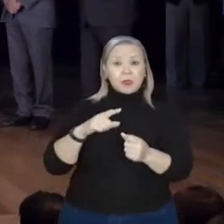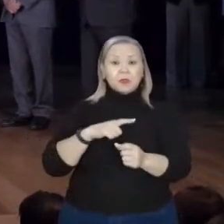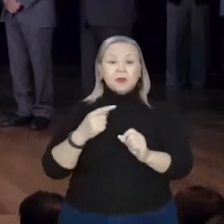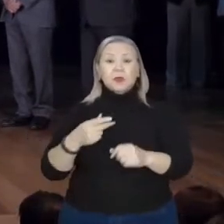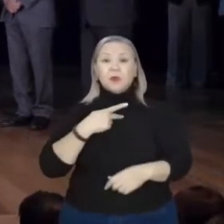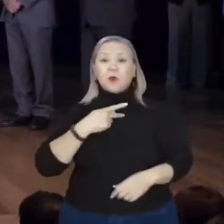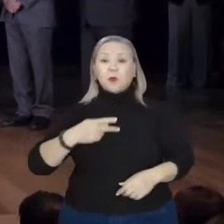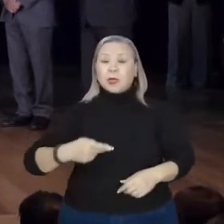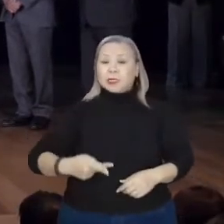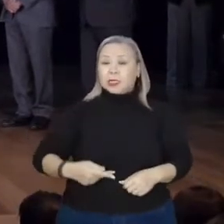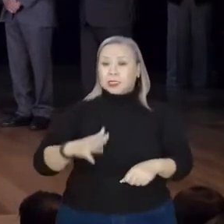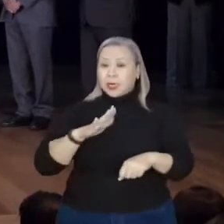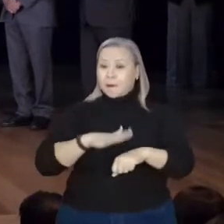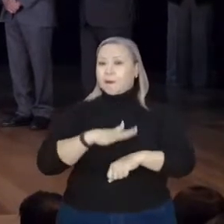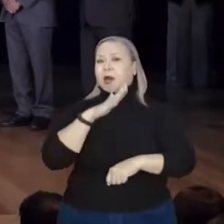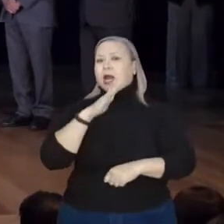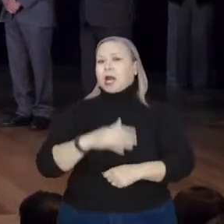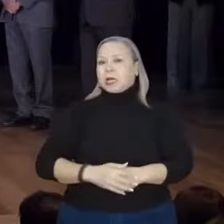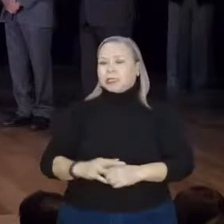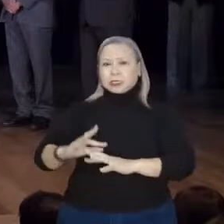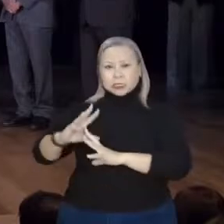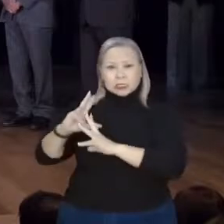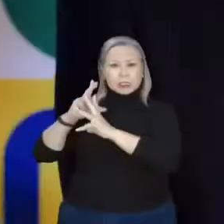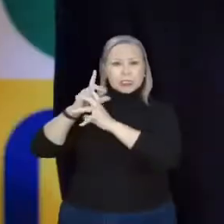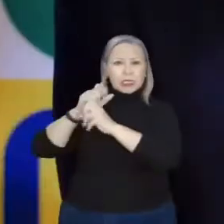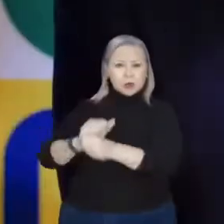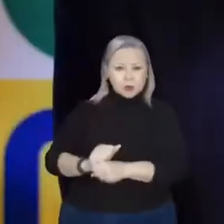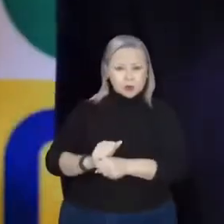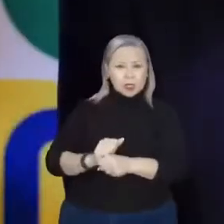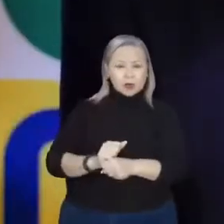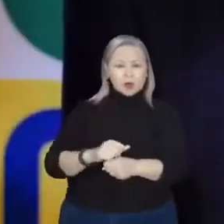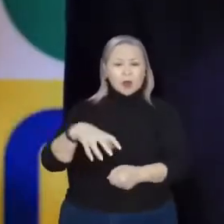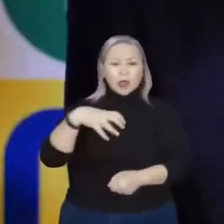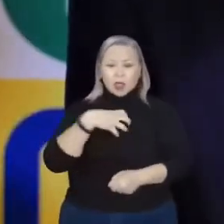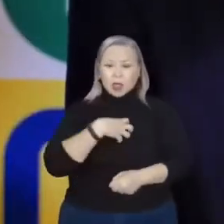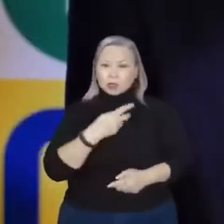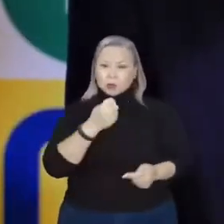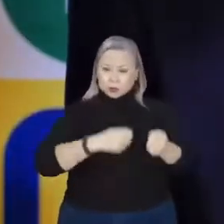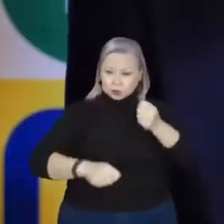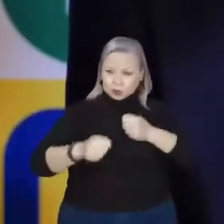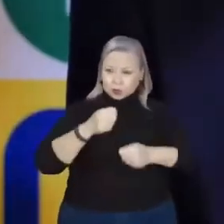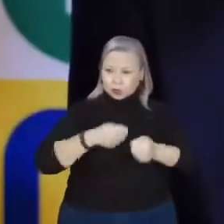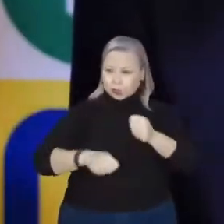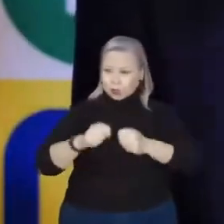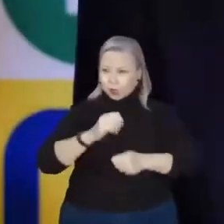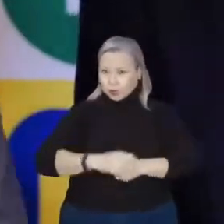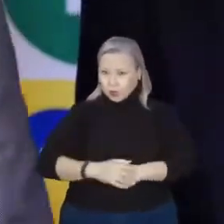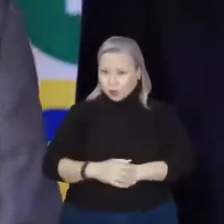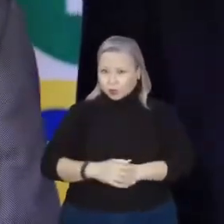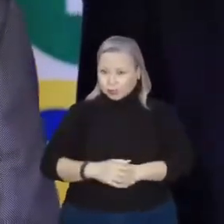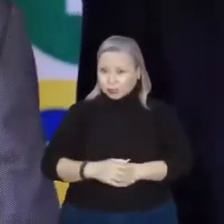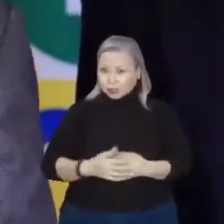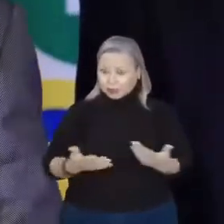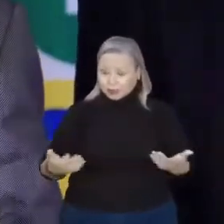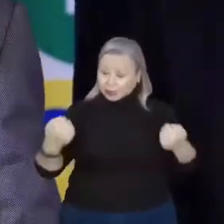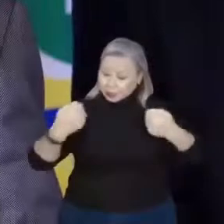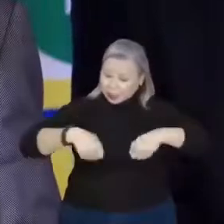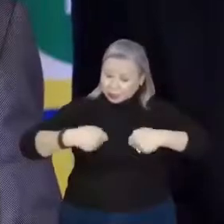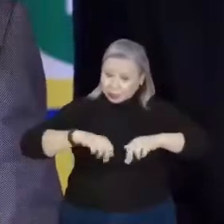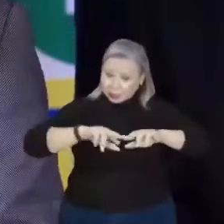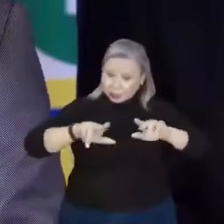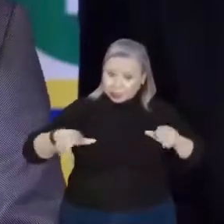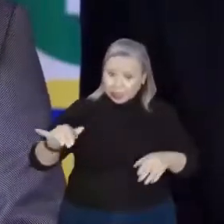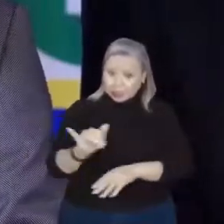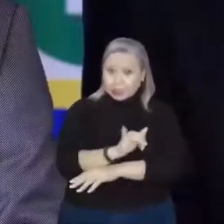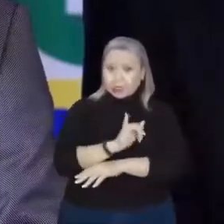que mais recuperou as condições econômicas e as necessidades estratégicas das